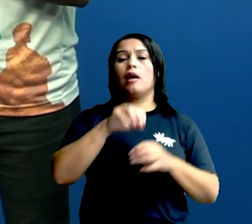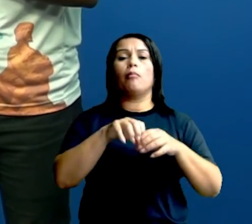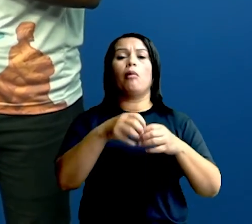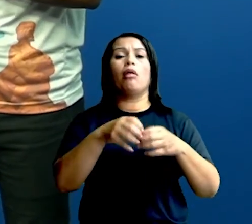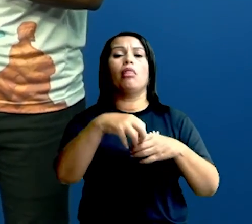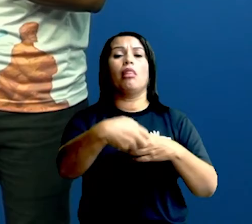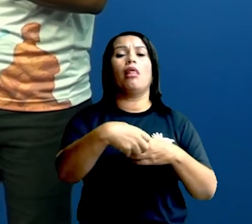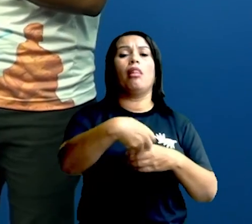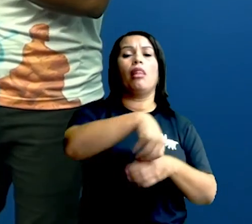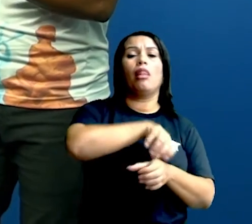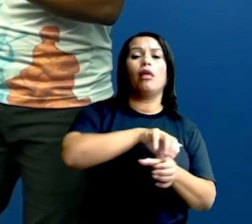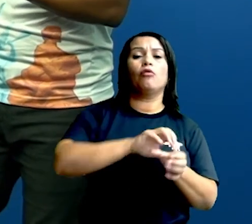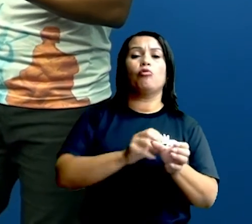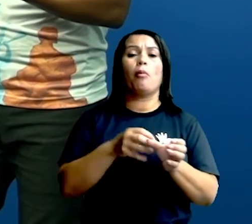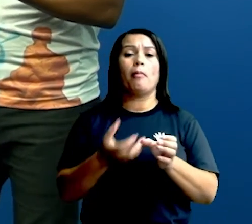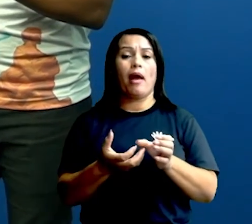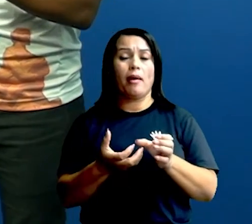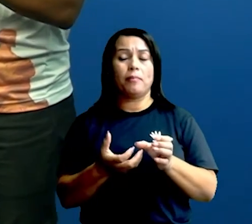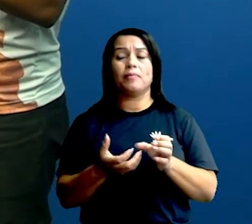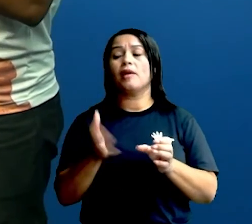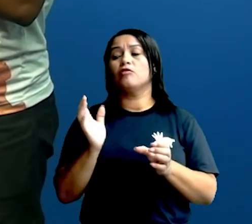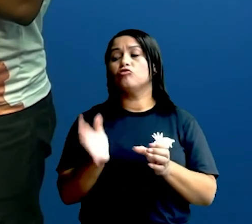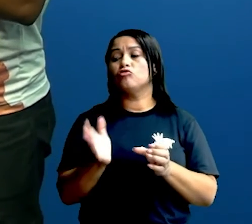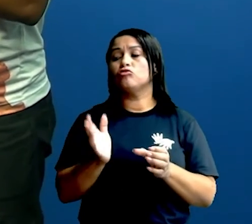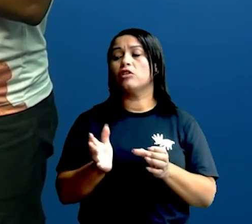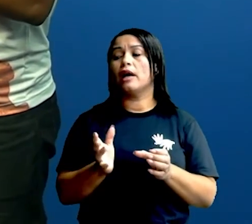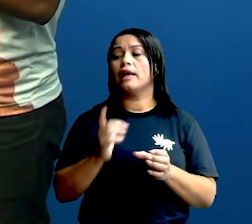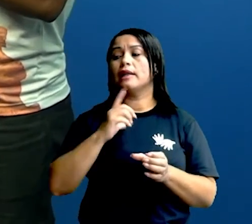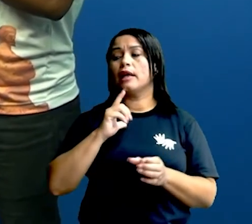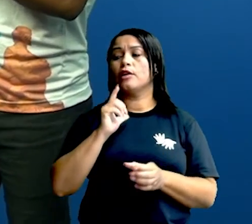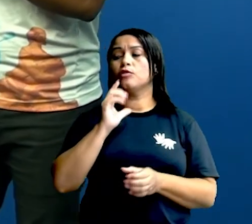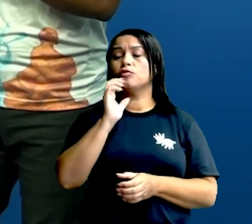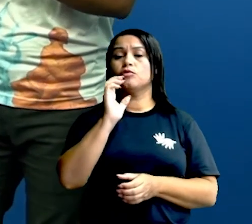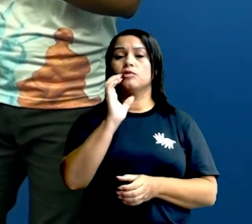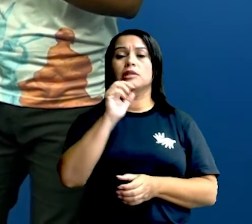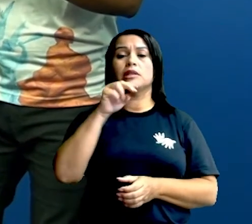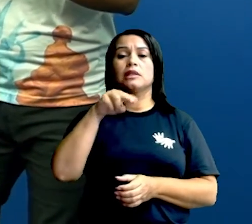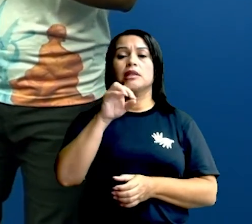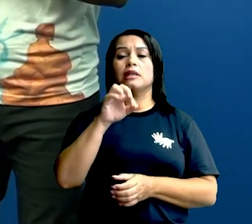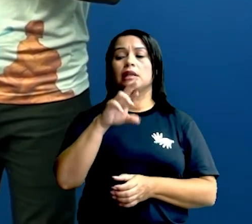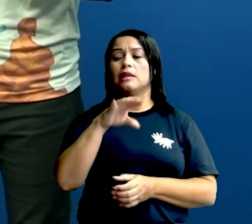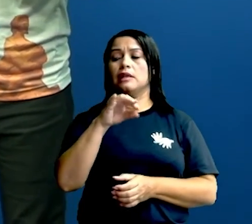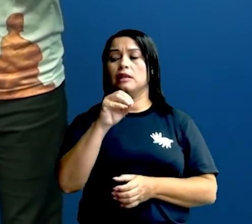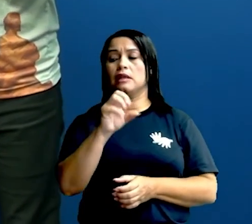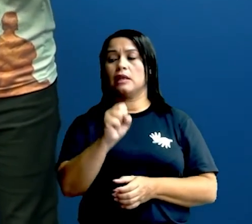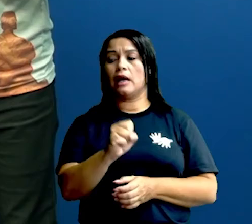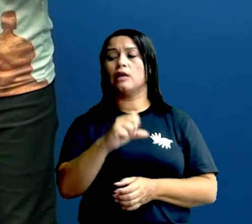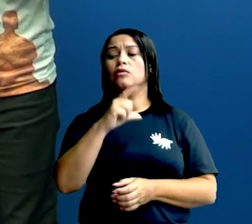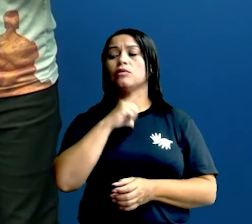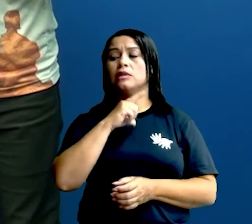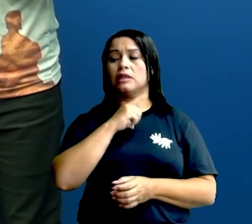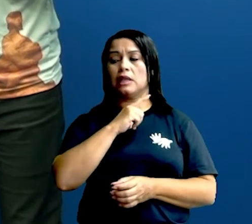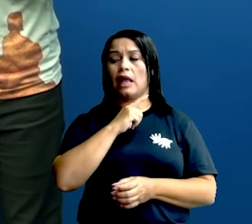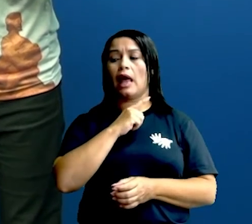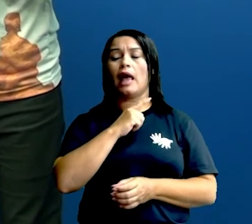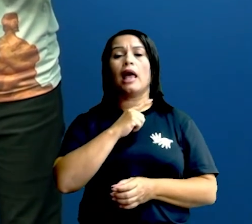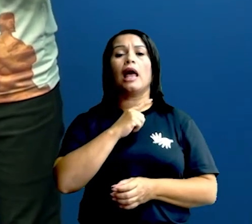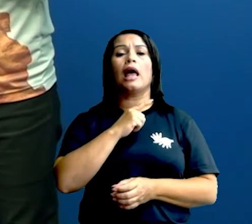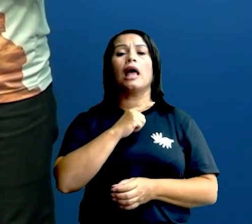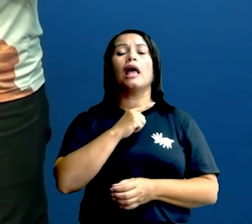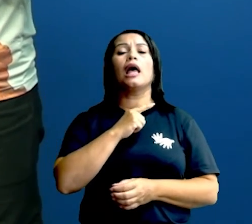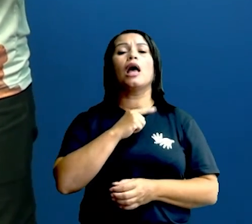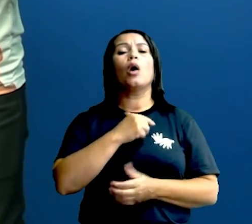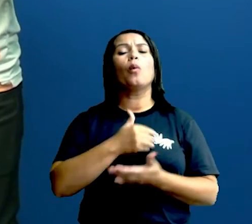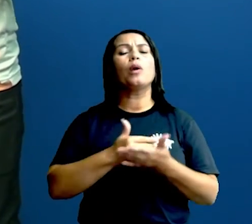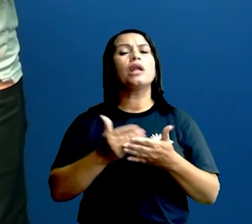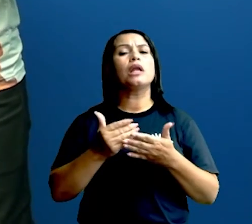desdobram internamente. Já os quinidários já possuem um início de um sistema digestivo